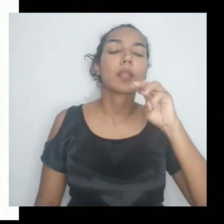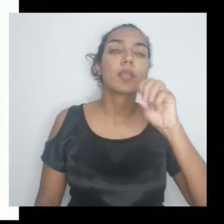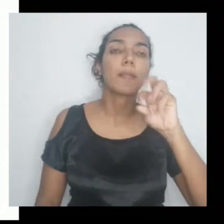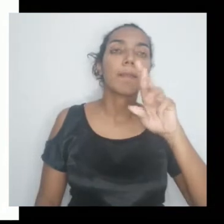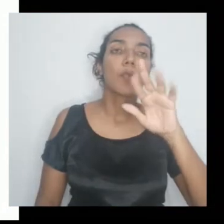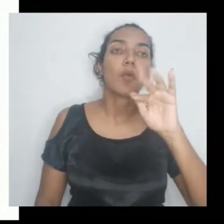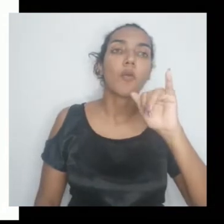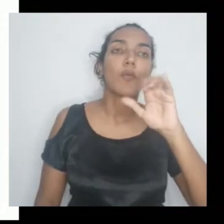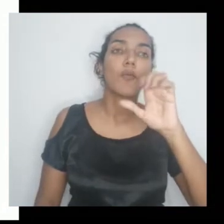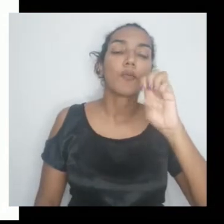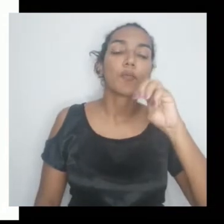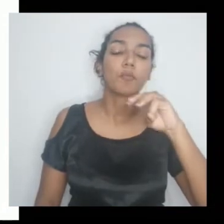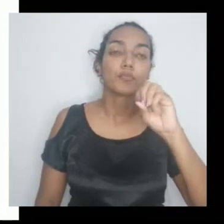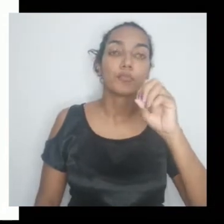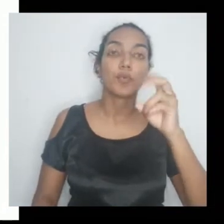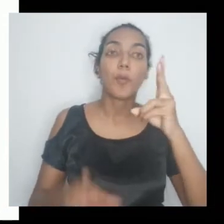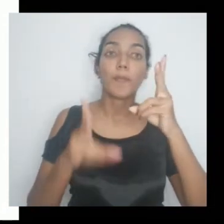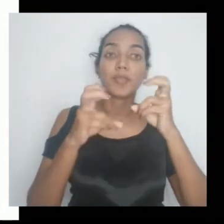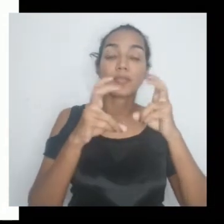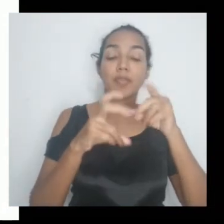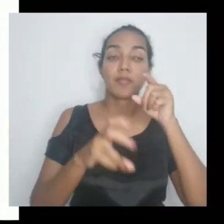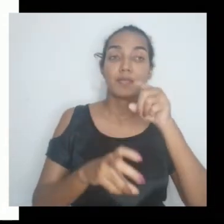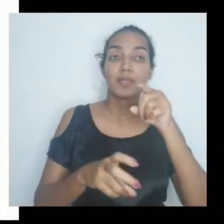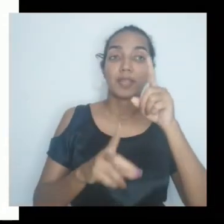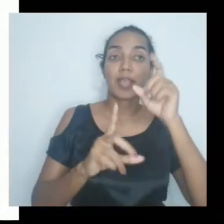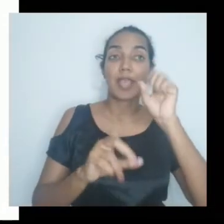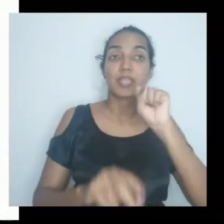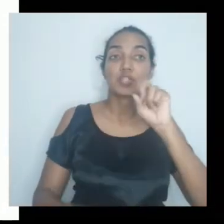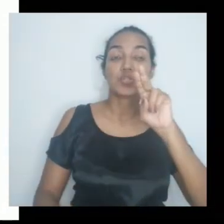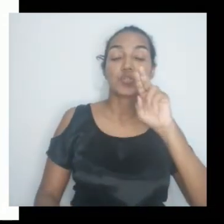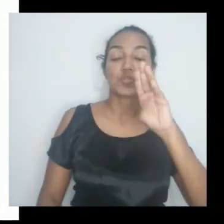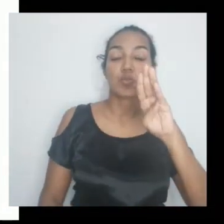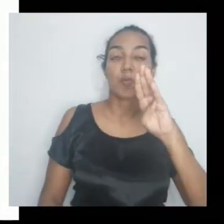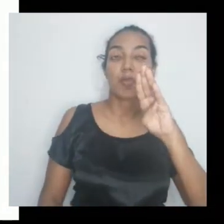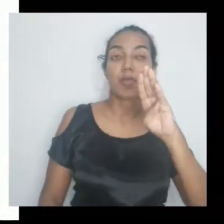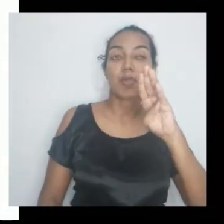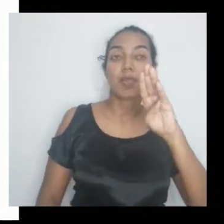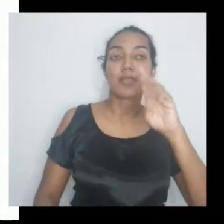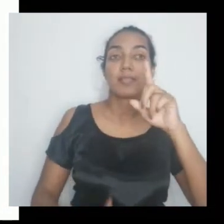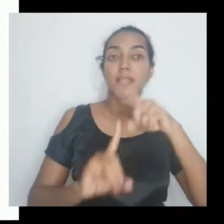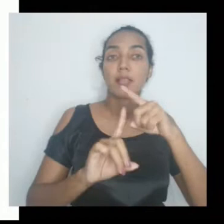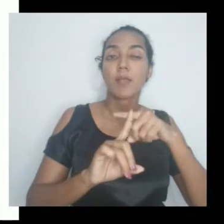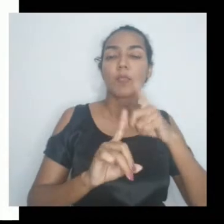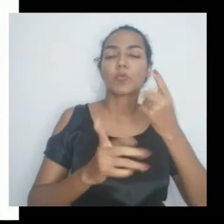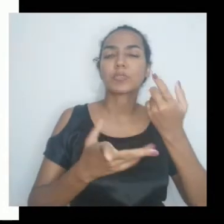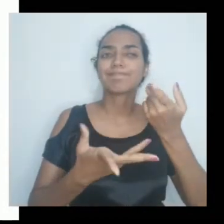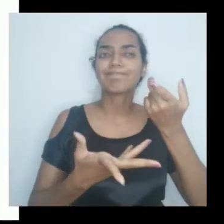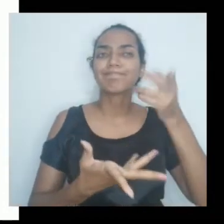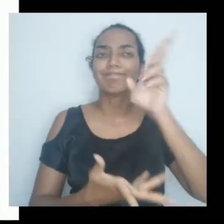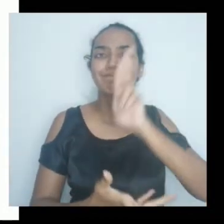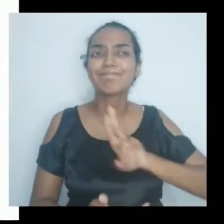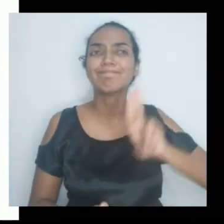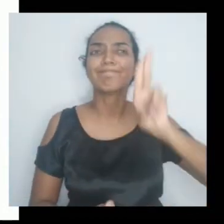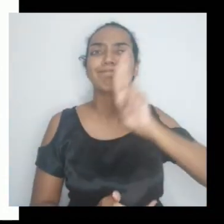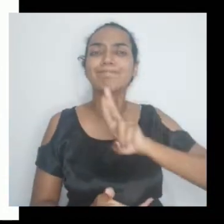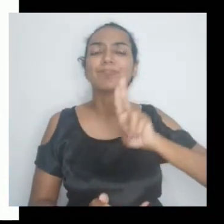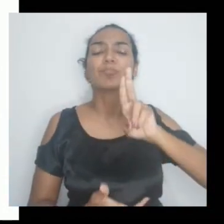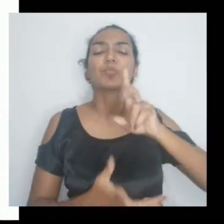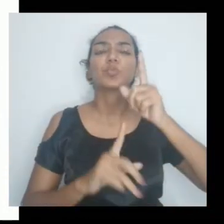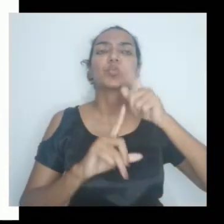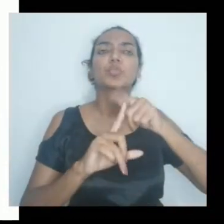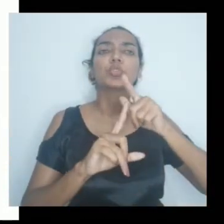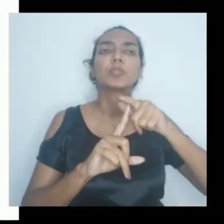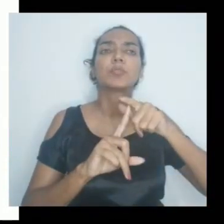mãe. Quando eu forço o uso de polimorfismo, eu precisaria dizer forçadamente qual